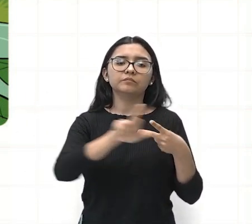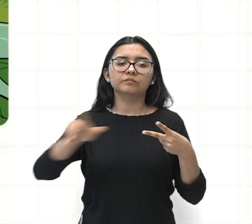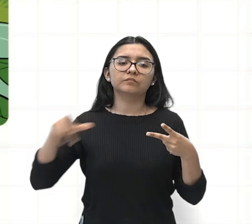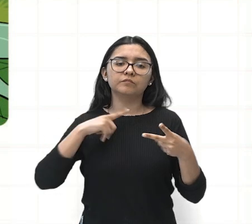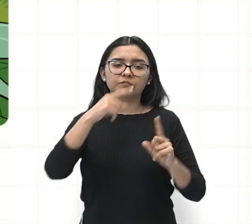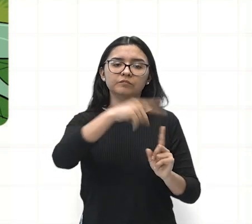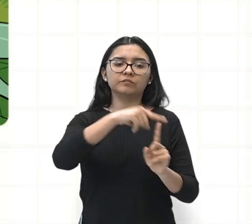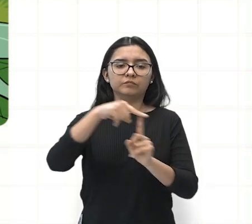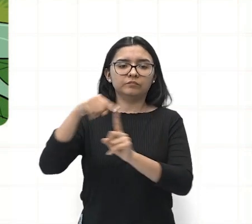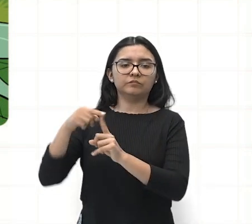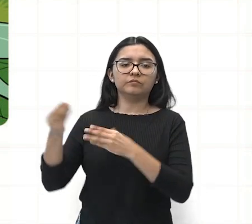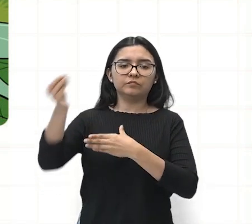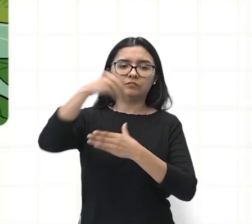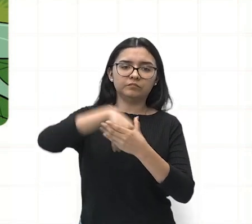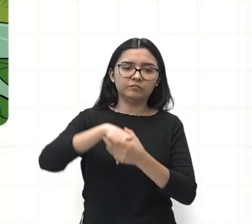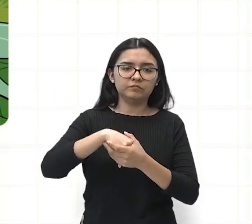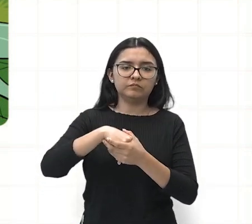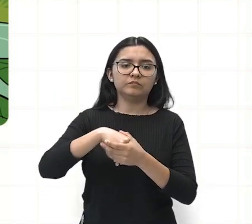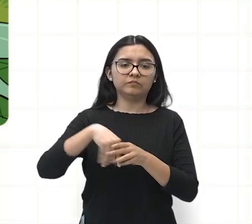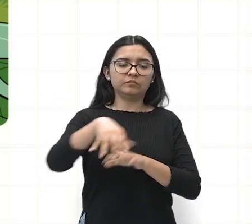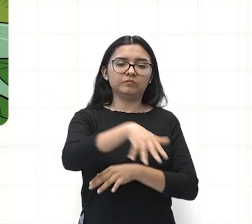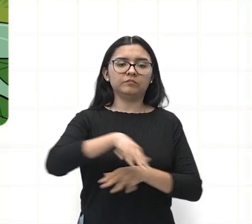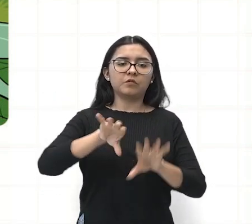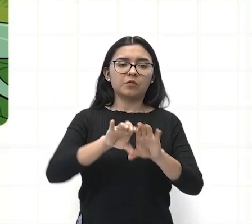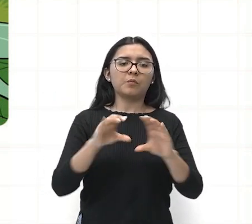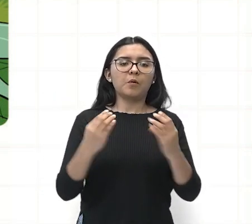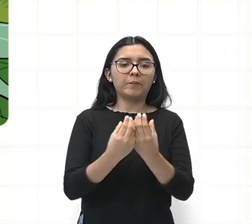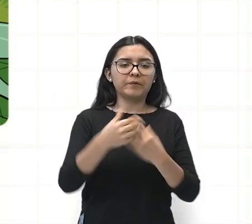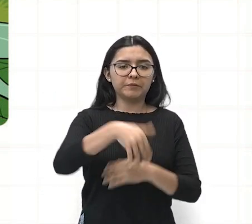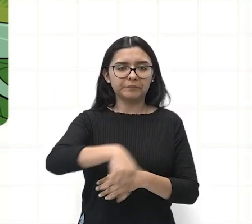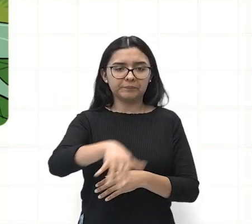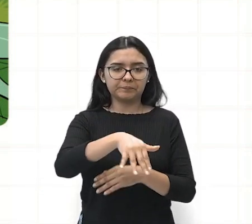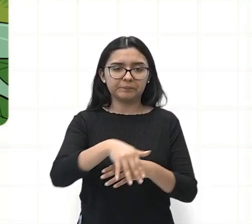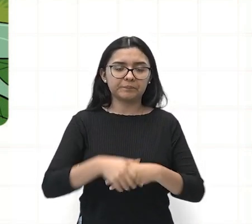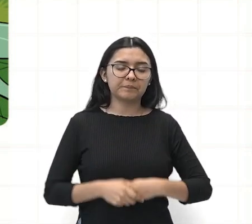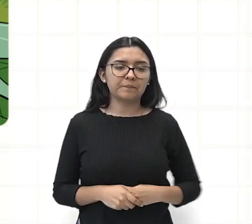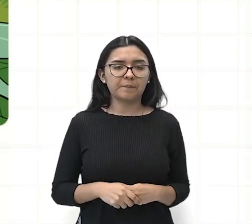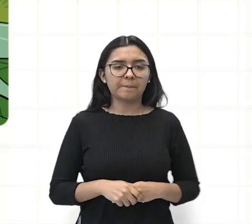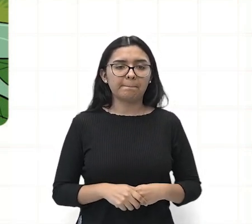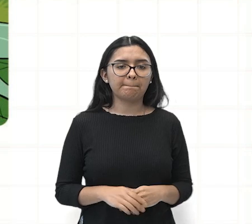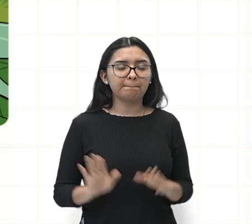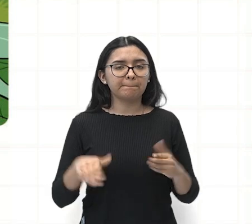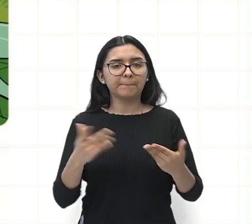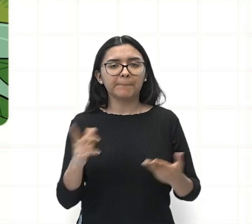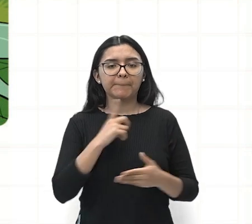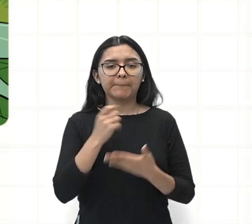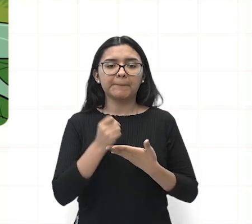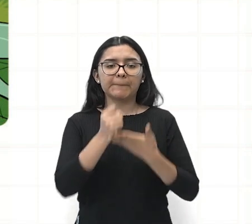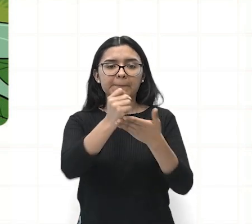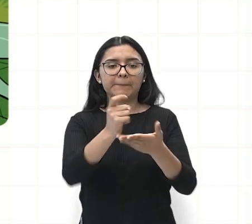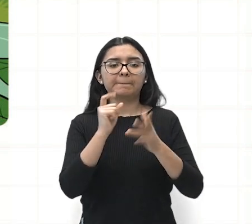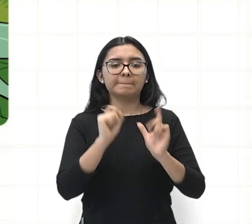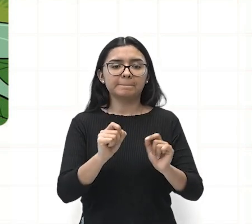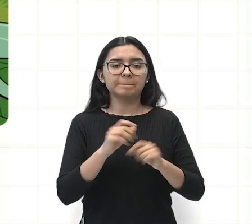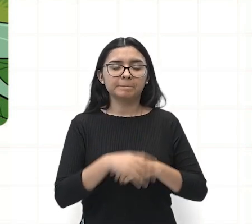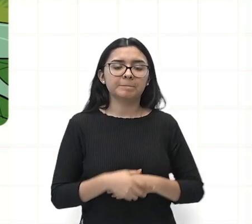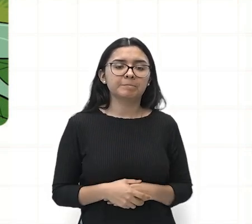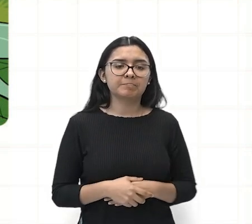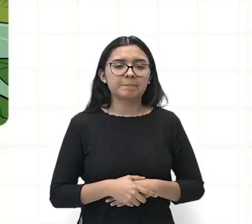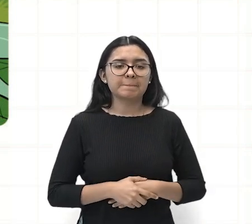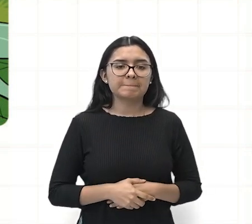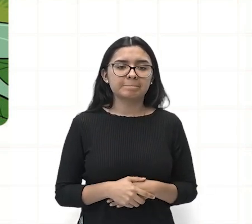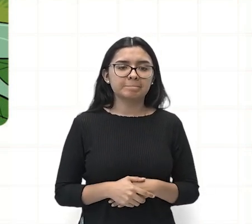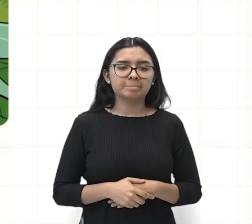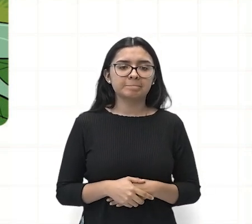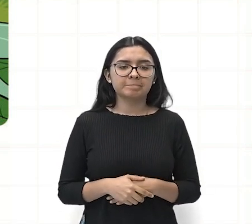de espécies dentro de uma comunidade. Nesse caso, isso vai contribuir para a